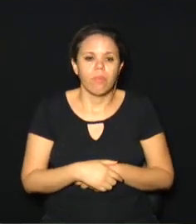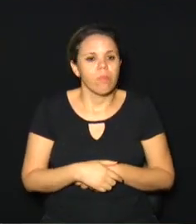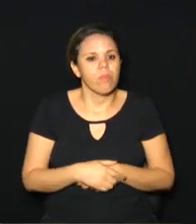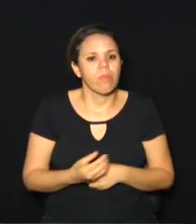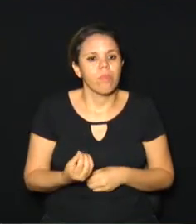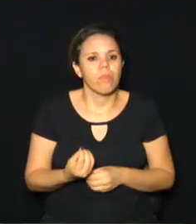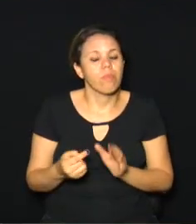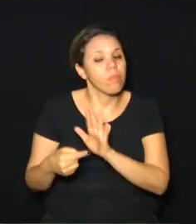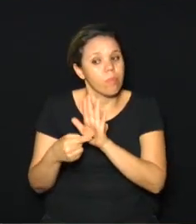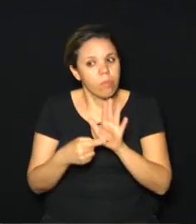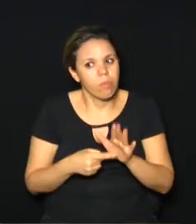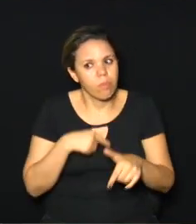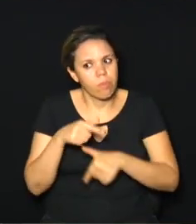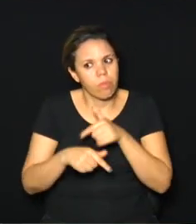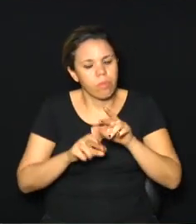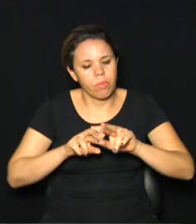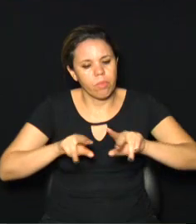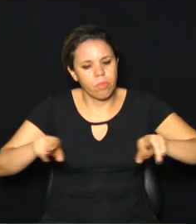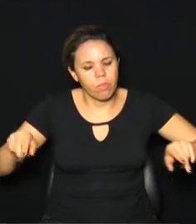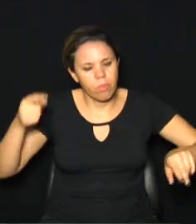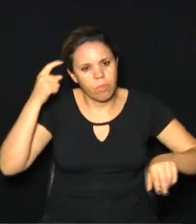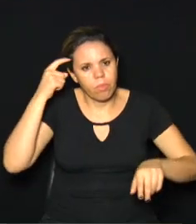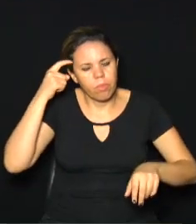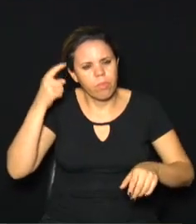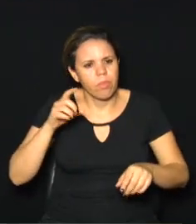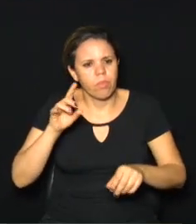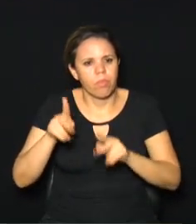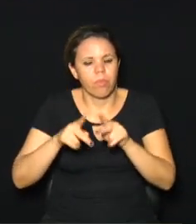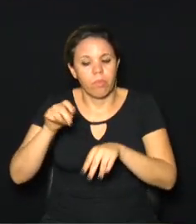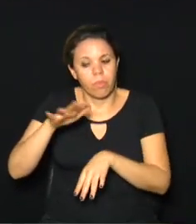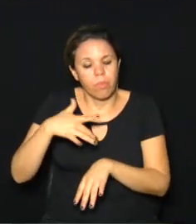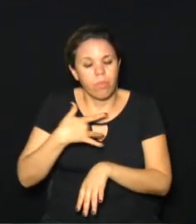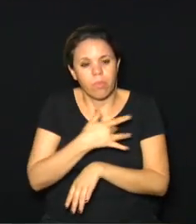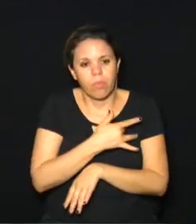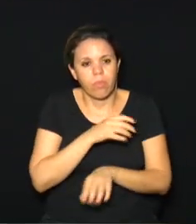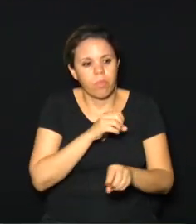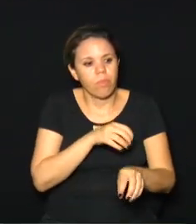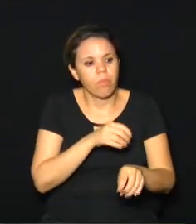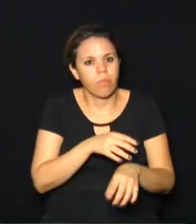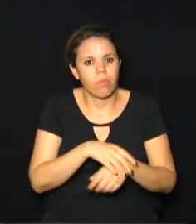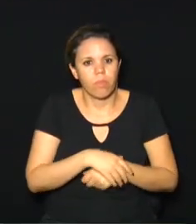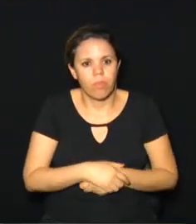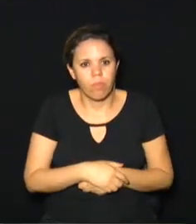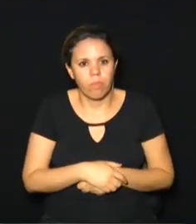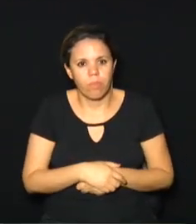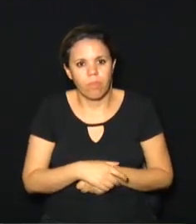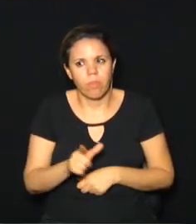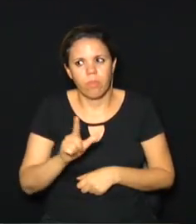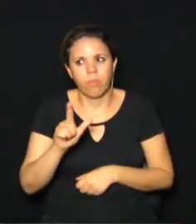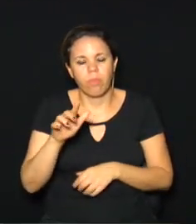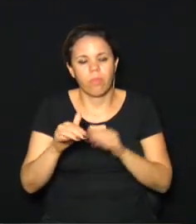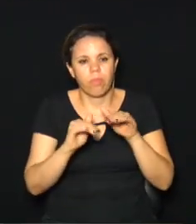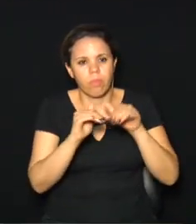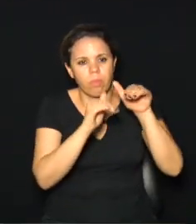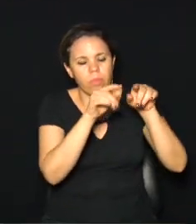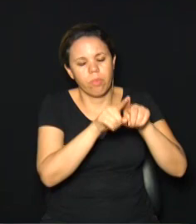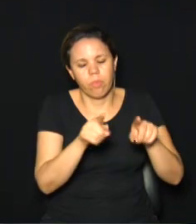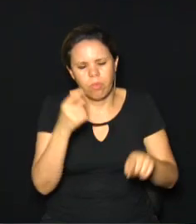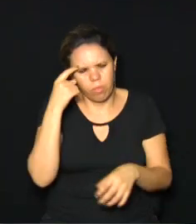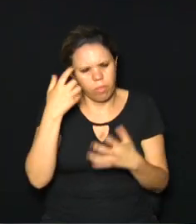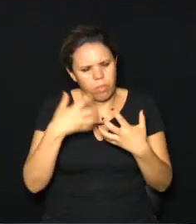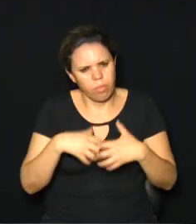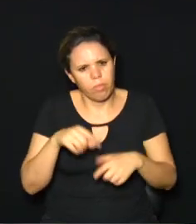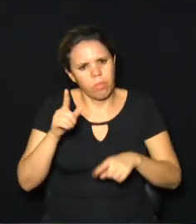colocar para funcionar várias cabeças, né? Pessoas porque não é só a área de saúde, a área de educação, logística, quer dizer, tem que pensar,